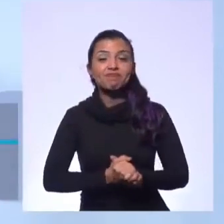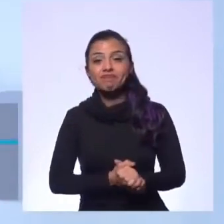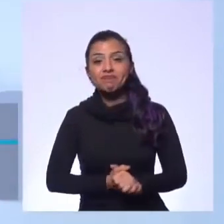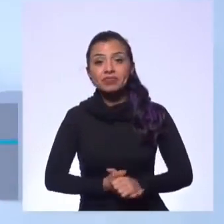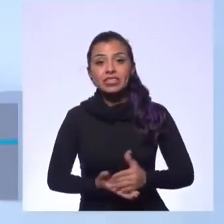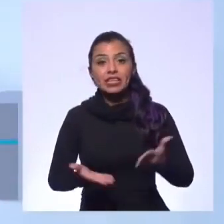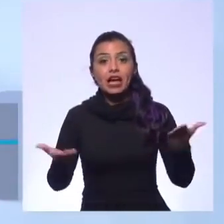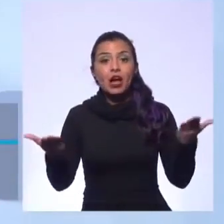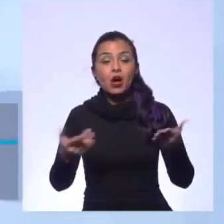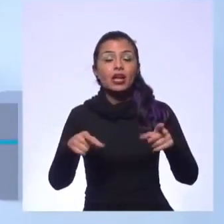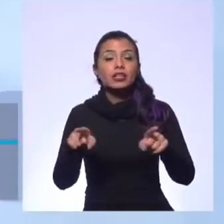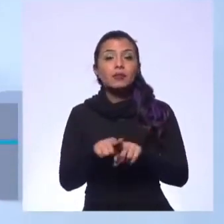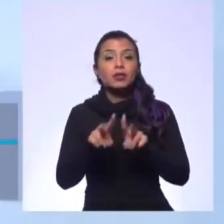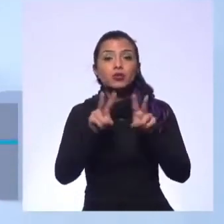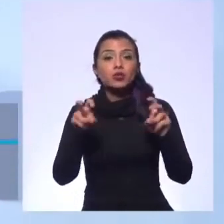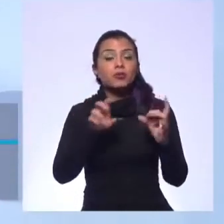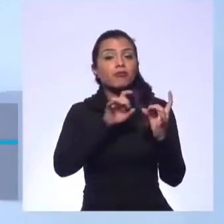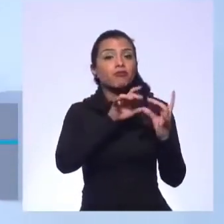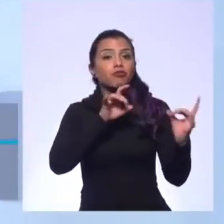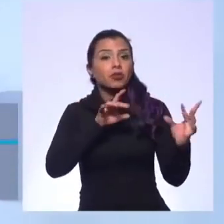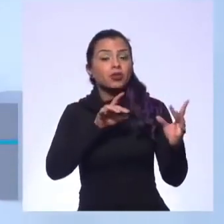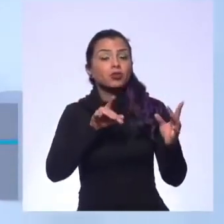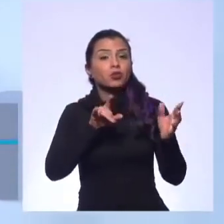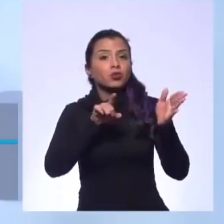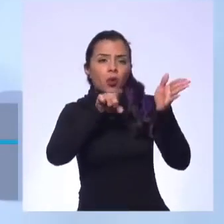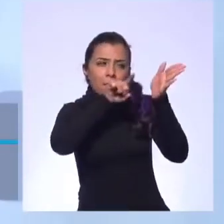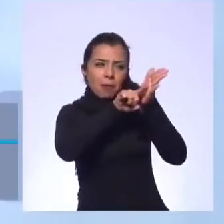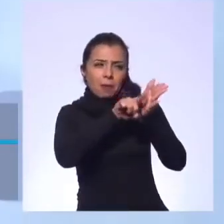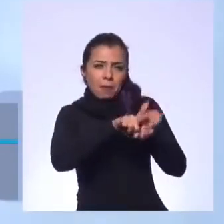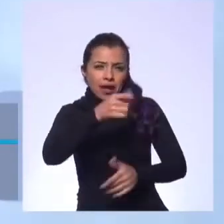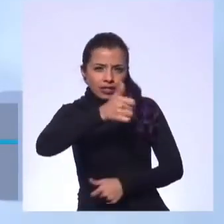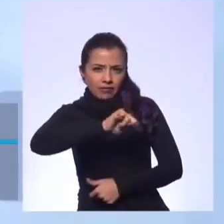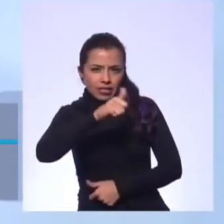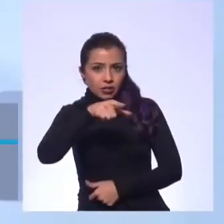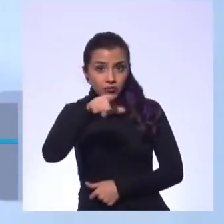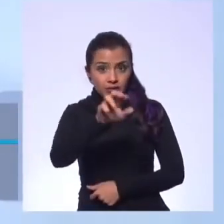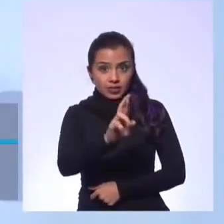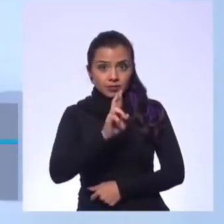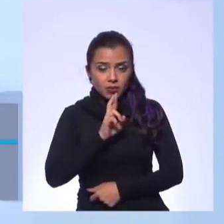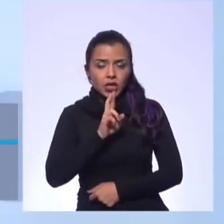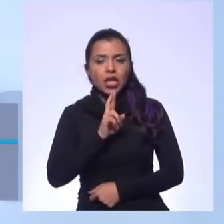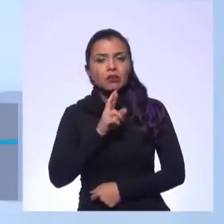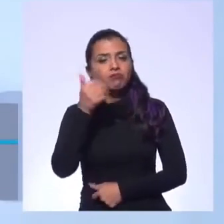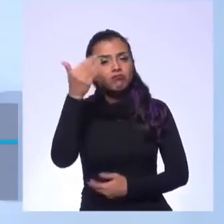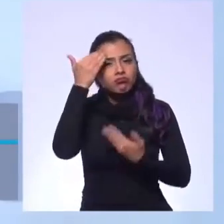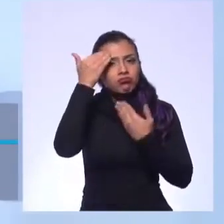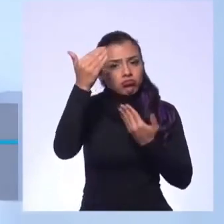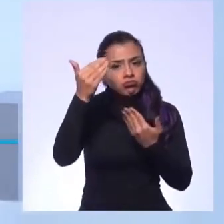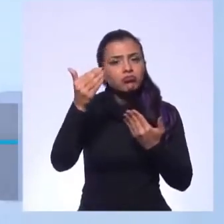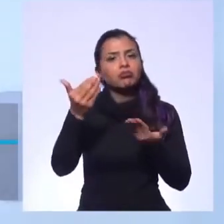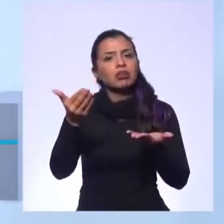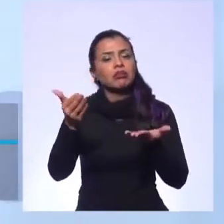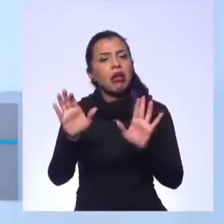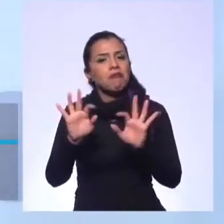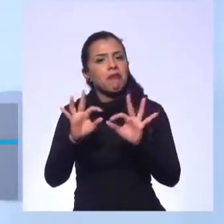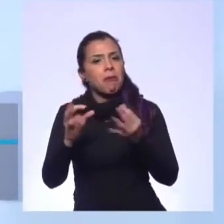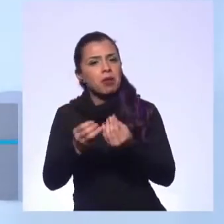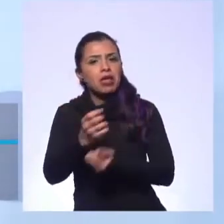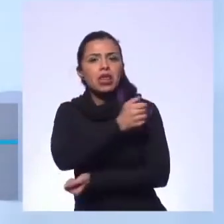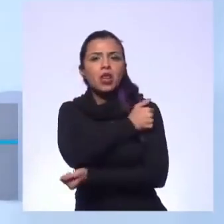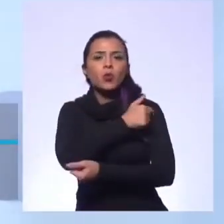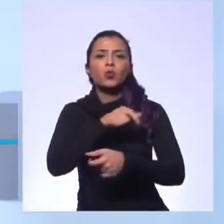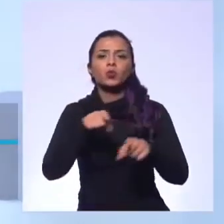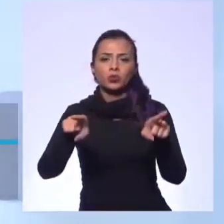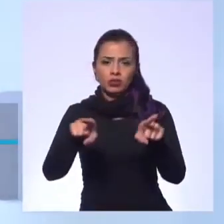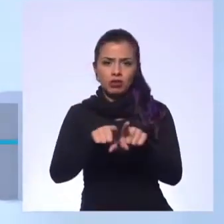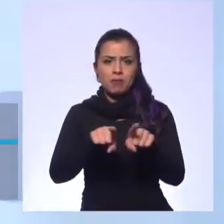também do feedback também do questionário que vocês responderam. Agradecer o pessoal que respondeu o questionário, os alunos, pais, professores também.